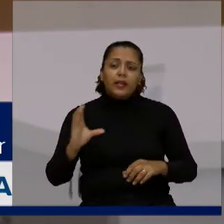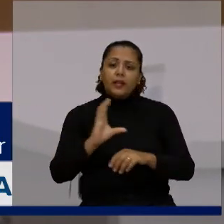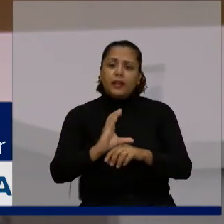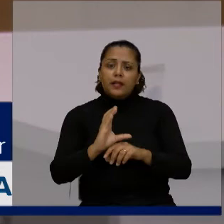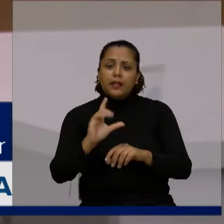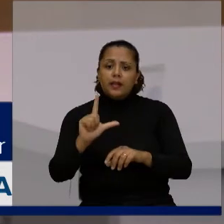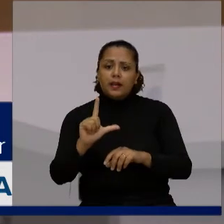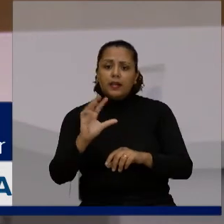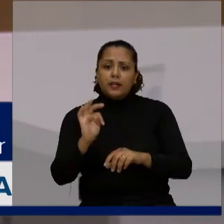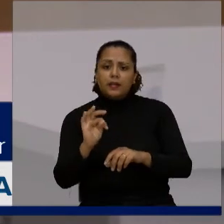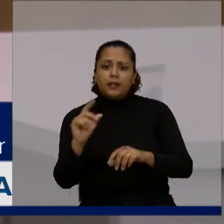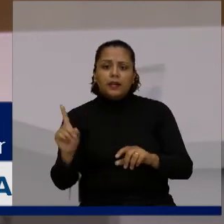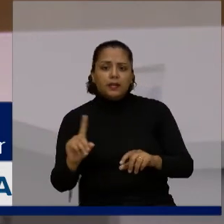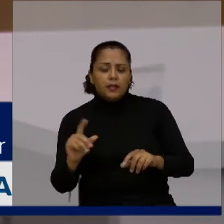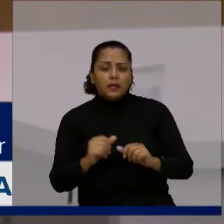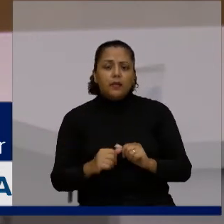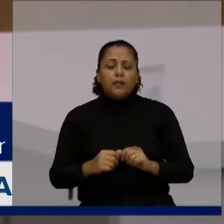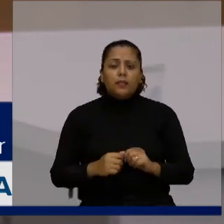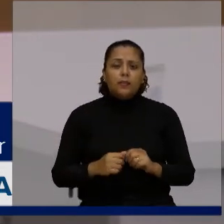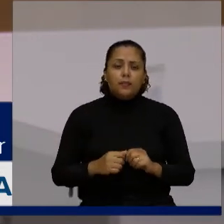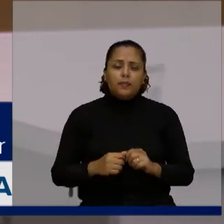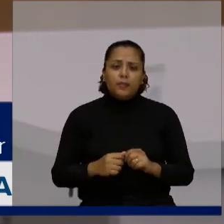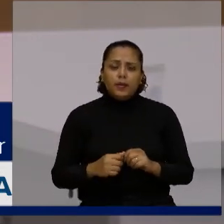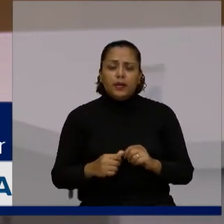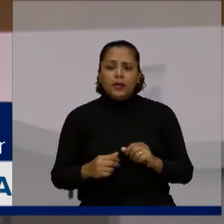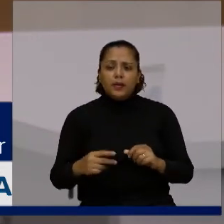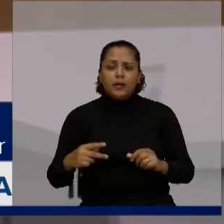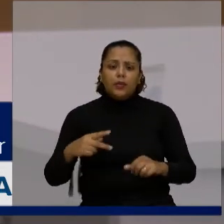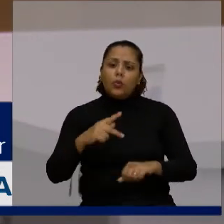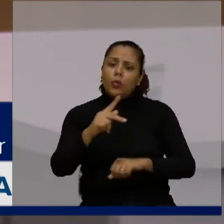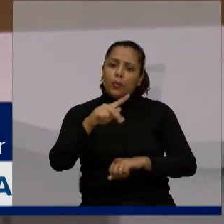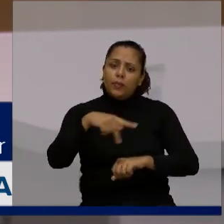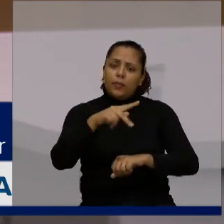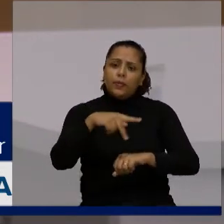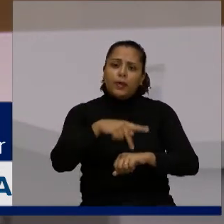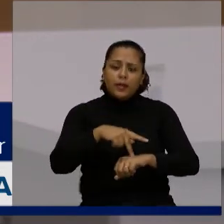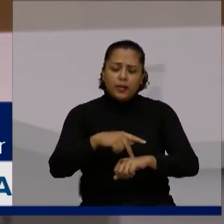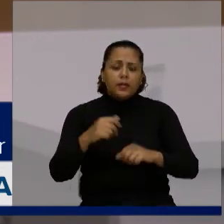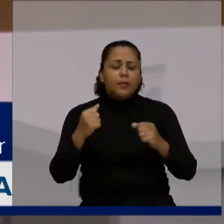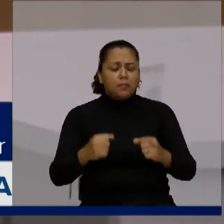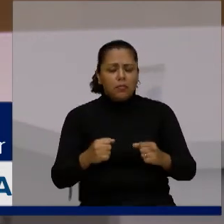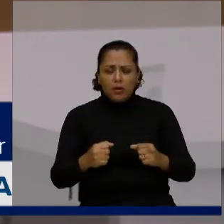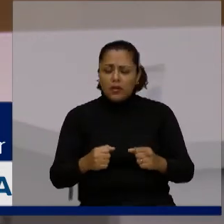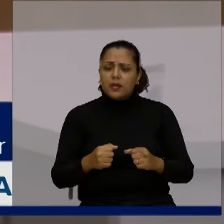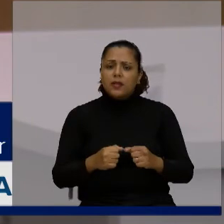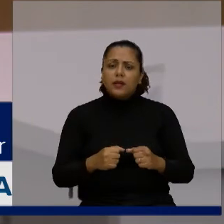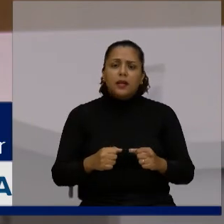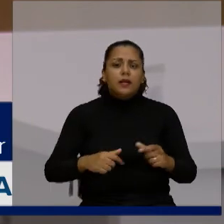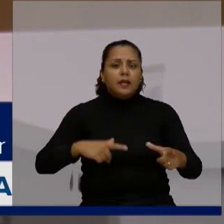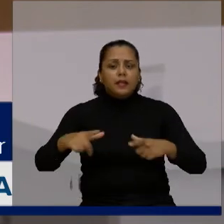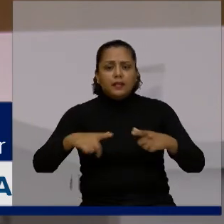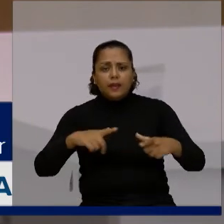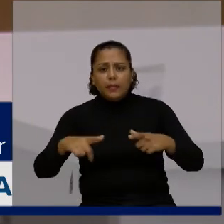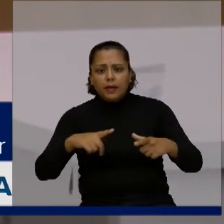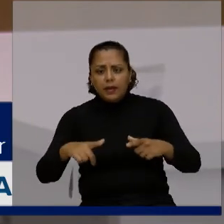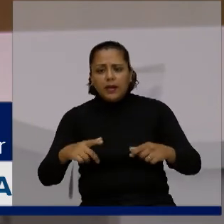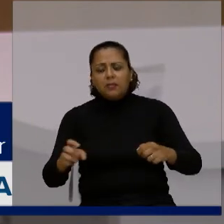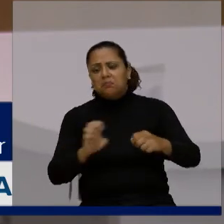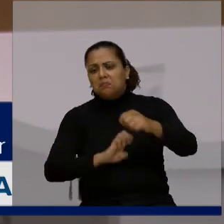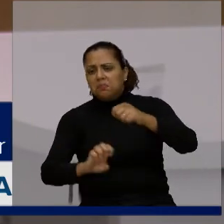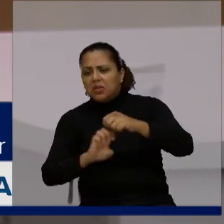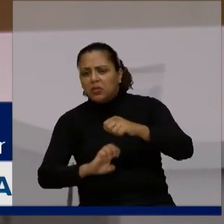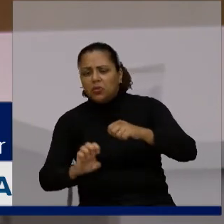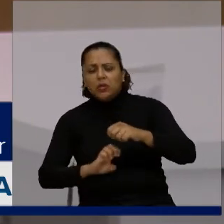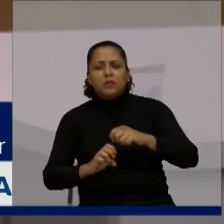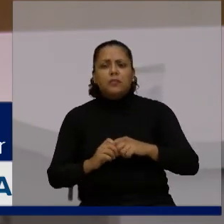para aumentar a competitividade do país e a gente conseguir atrair mais investimentos, empreendedorismo no nosso país e não fique